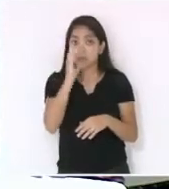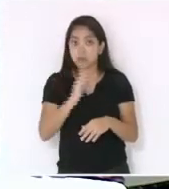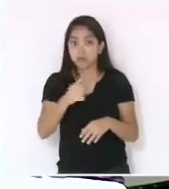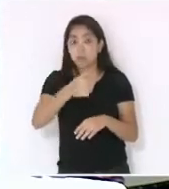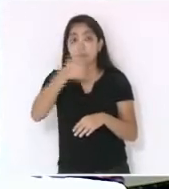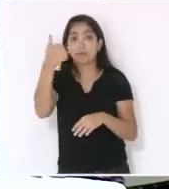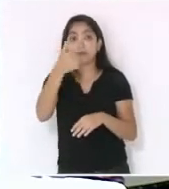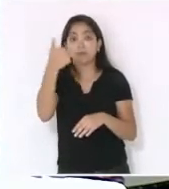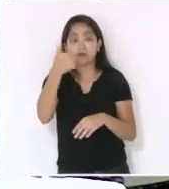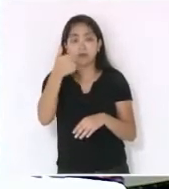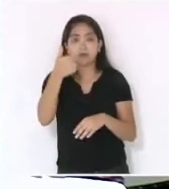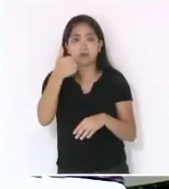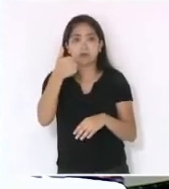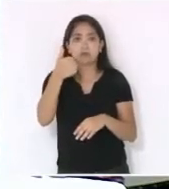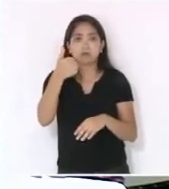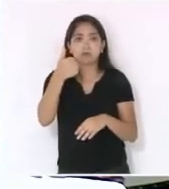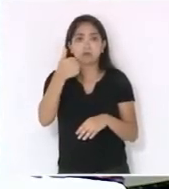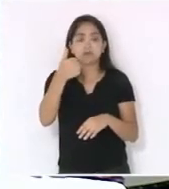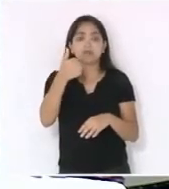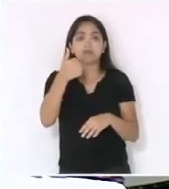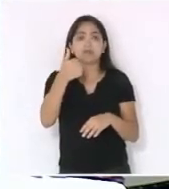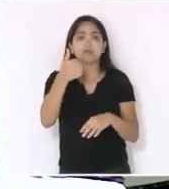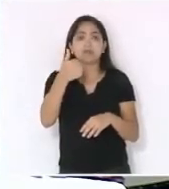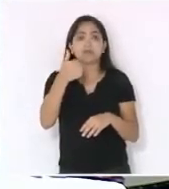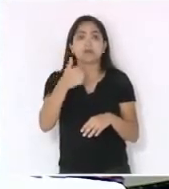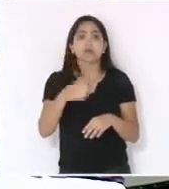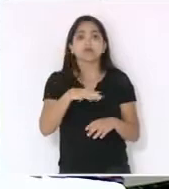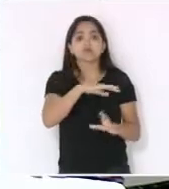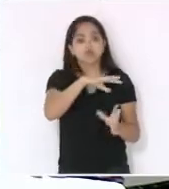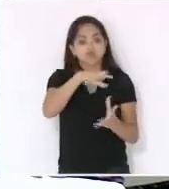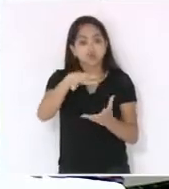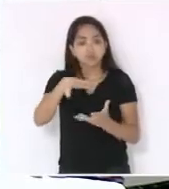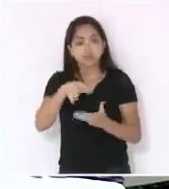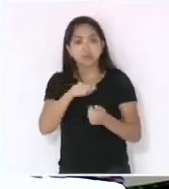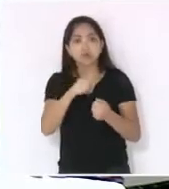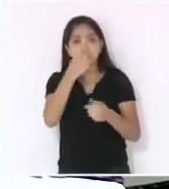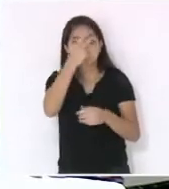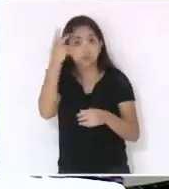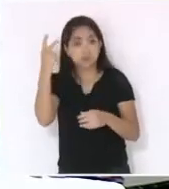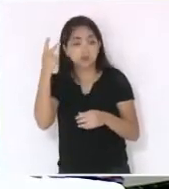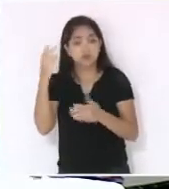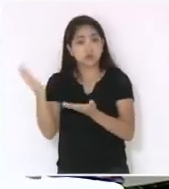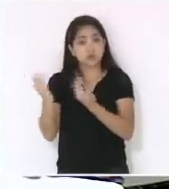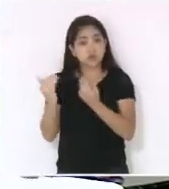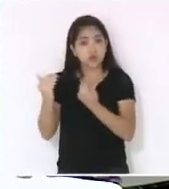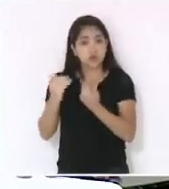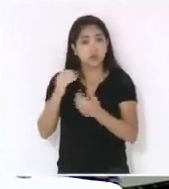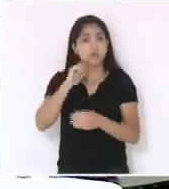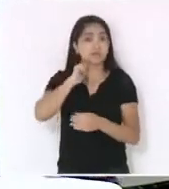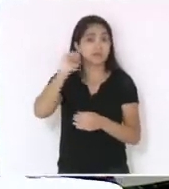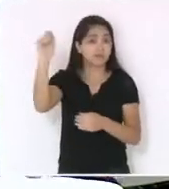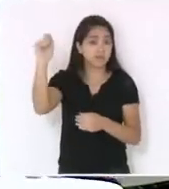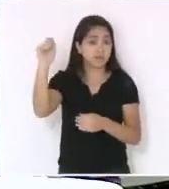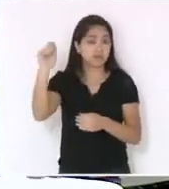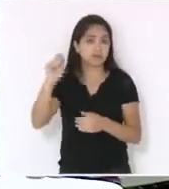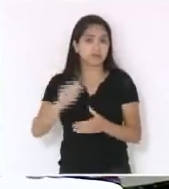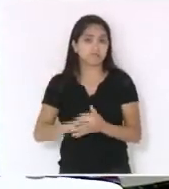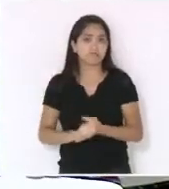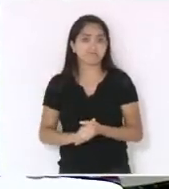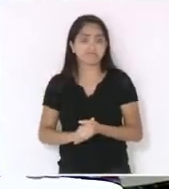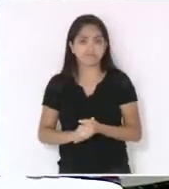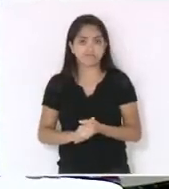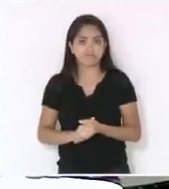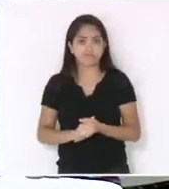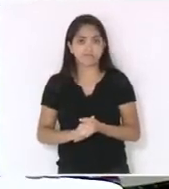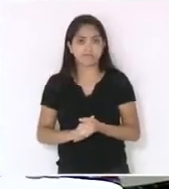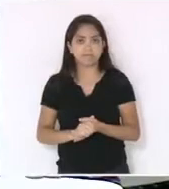primeiro, em primeiro lugar, no número de suicídios de jovens no mundo em relação à